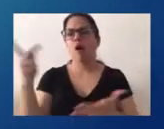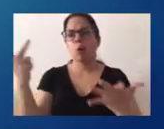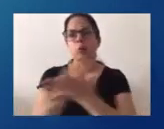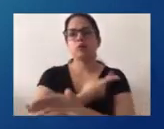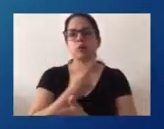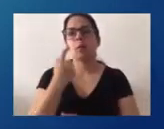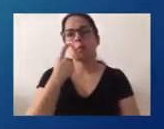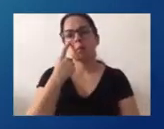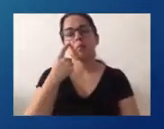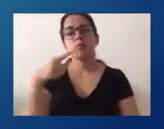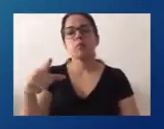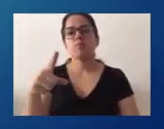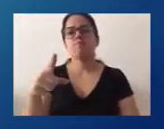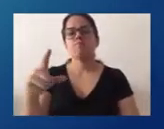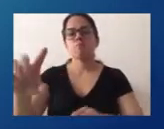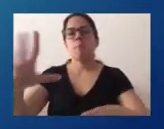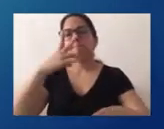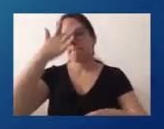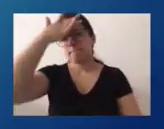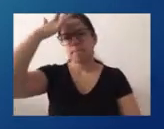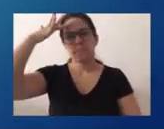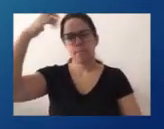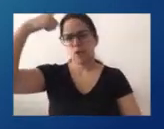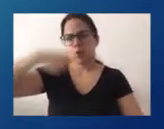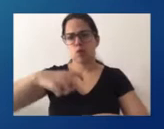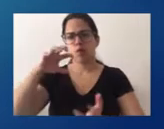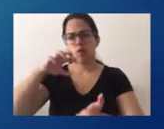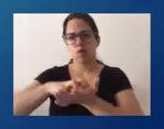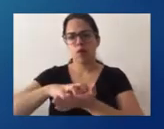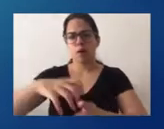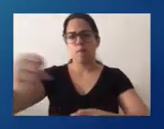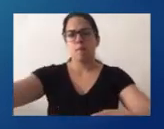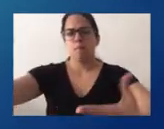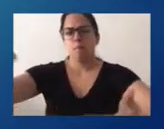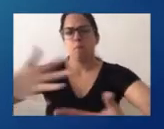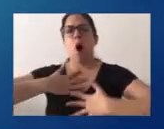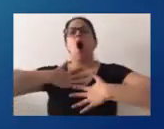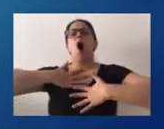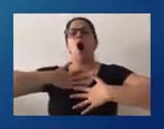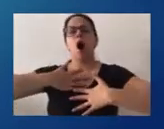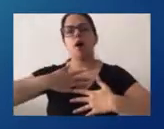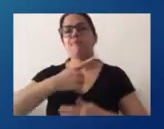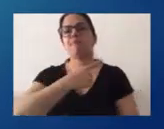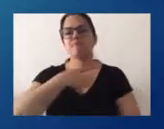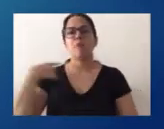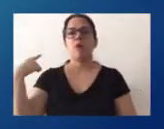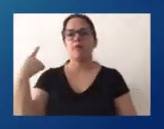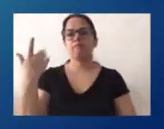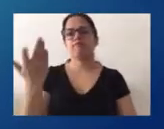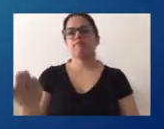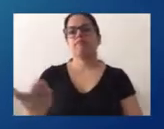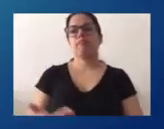e arremessar essa tampa, infelizmente, causando o óbito de uma pessoa. Então, não é brincadeira, né? A autoclave é algo